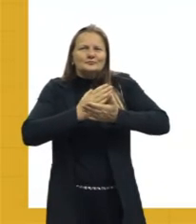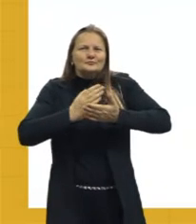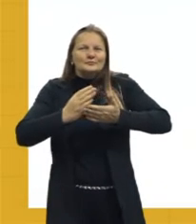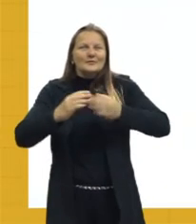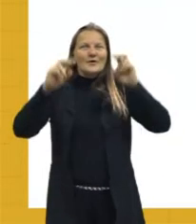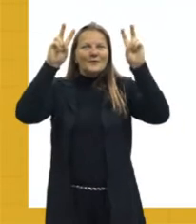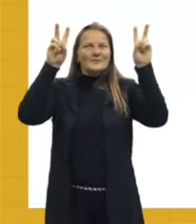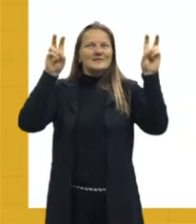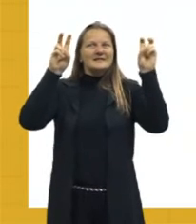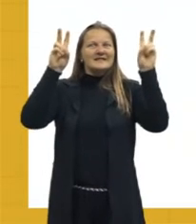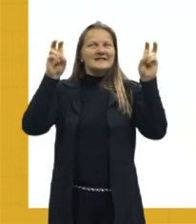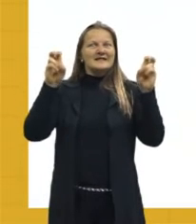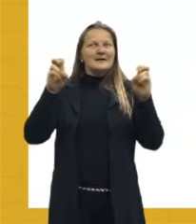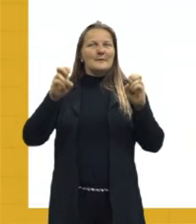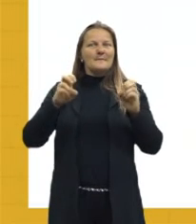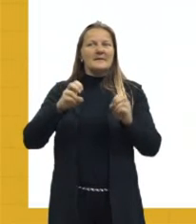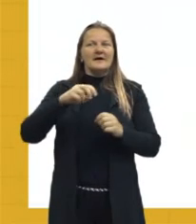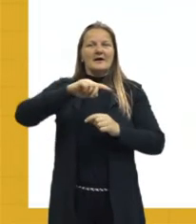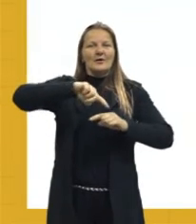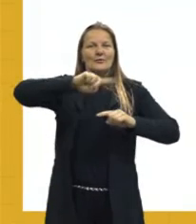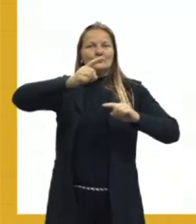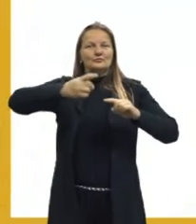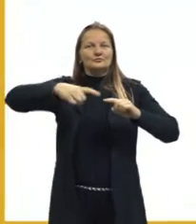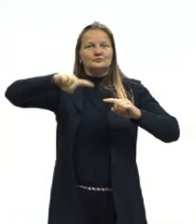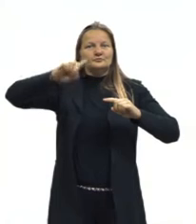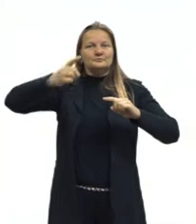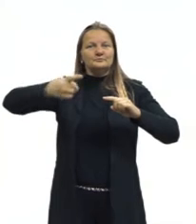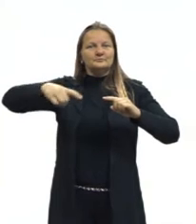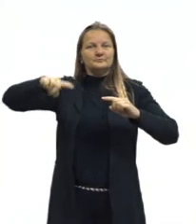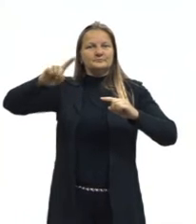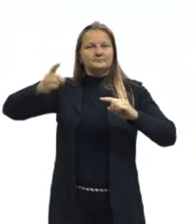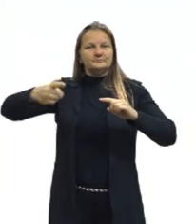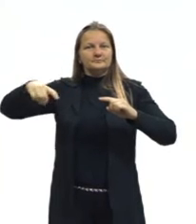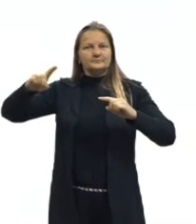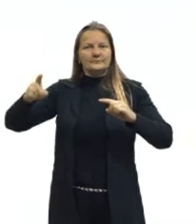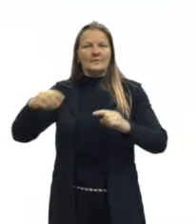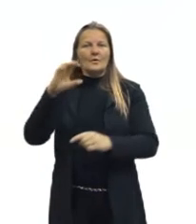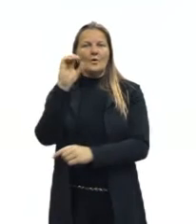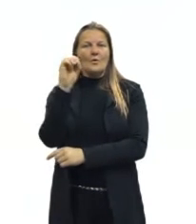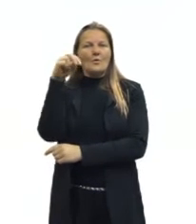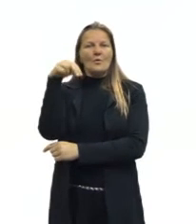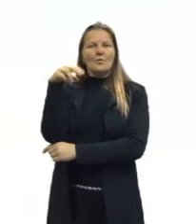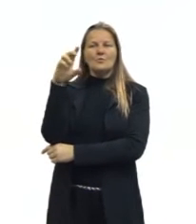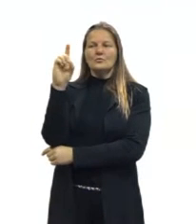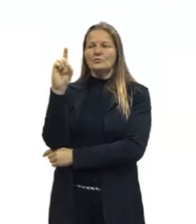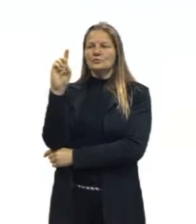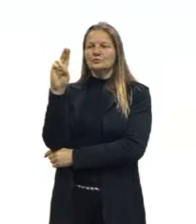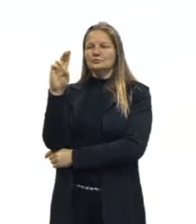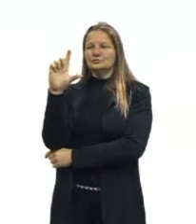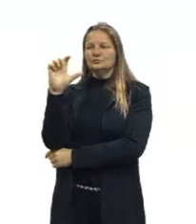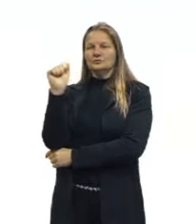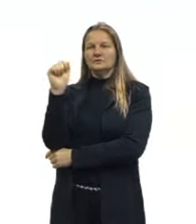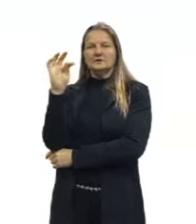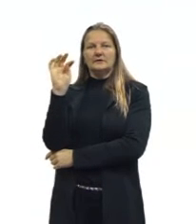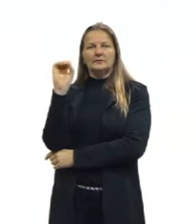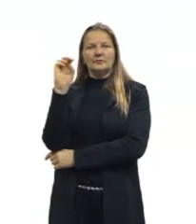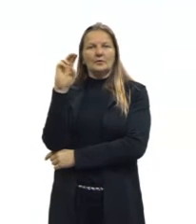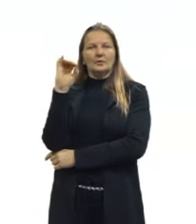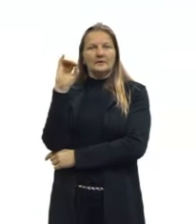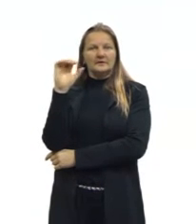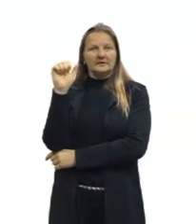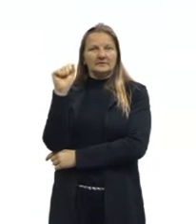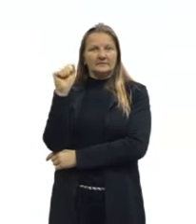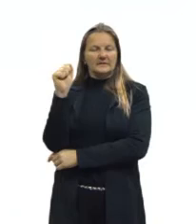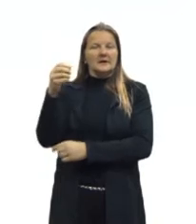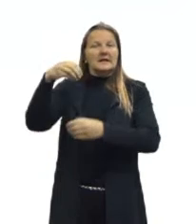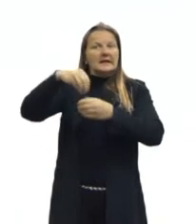a nossa temática de ondulatória é uma outra parte então da física no ENEM que é bem importante sempre